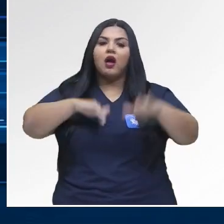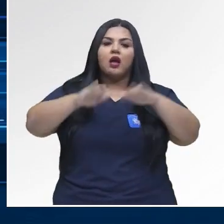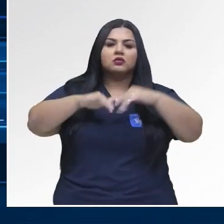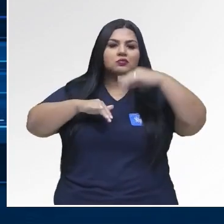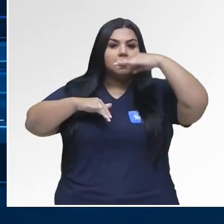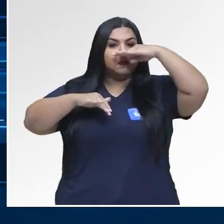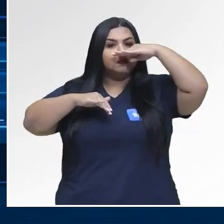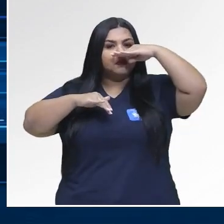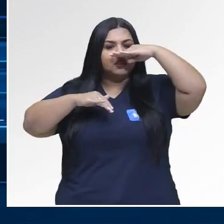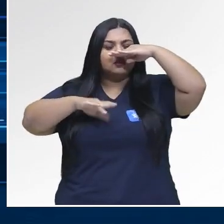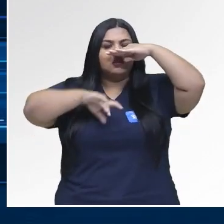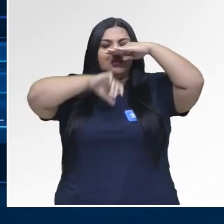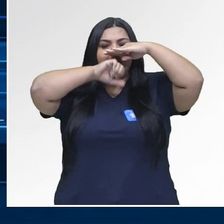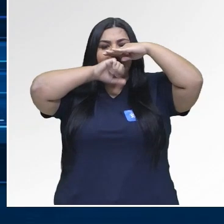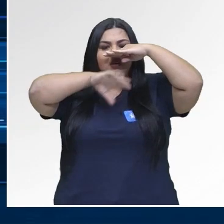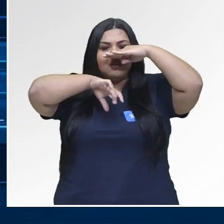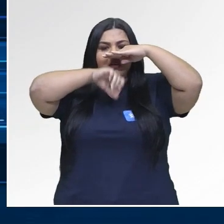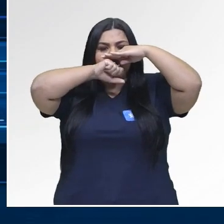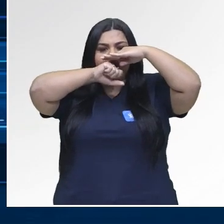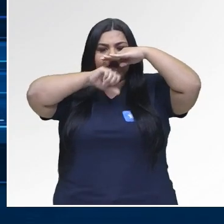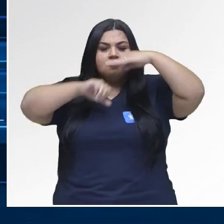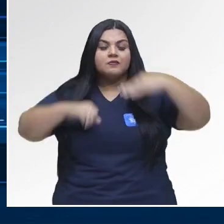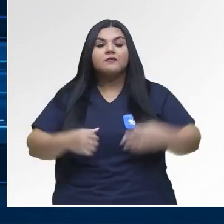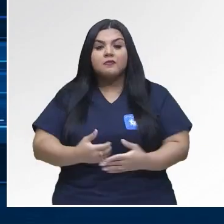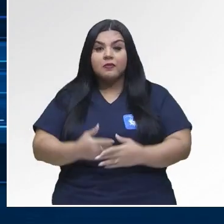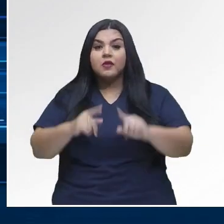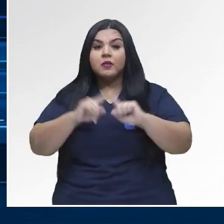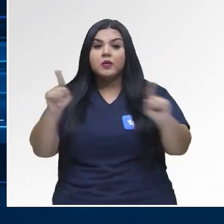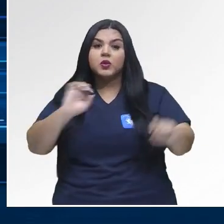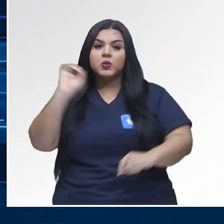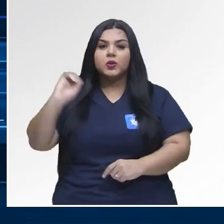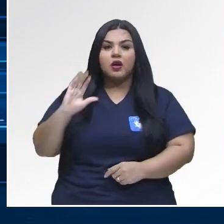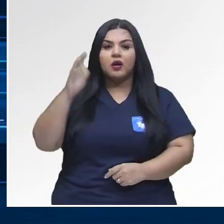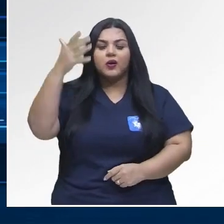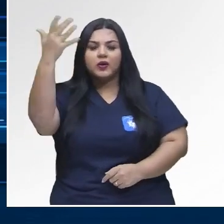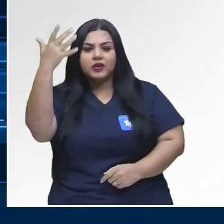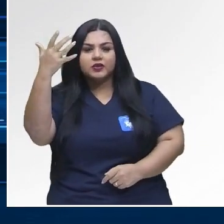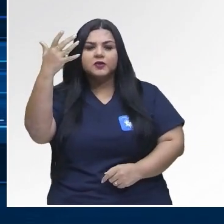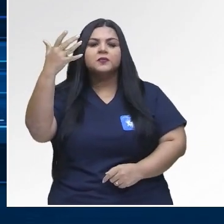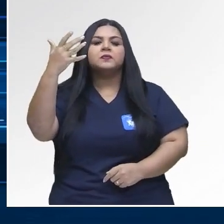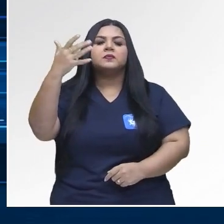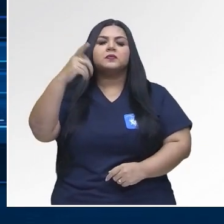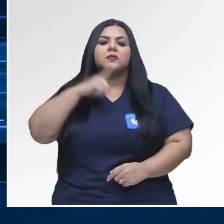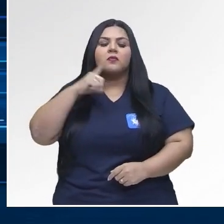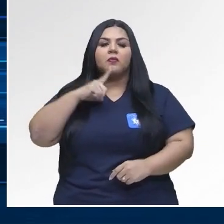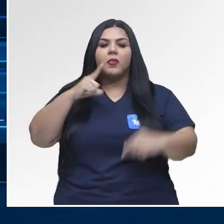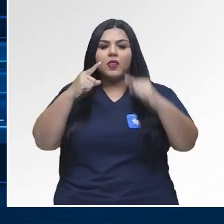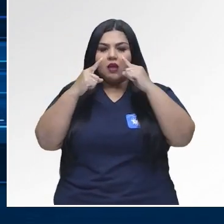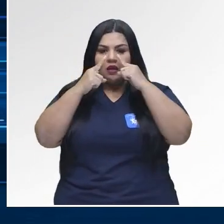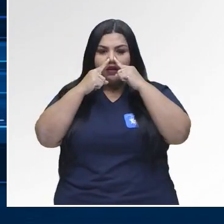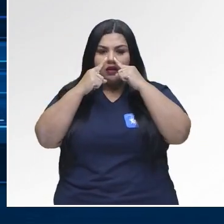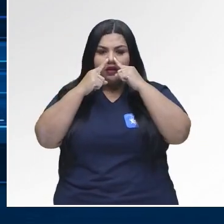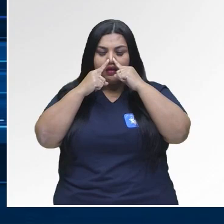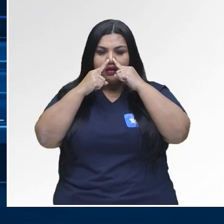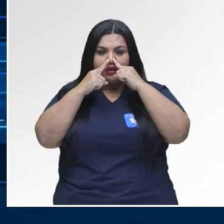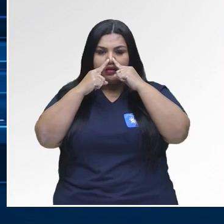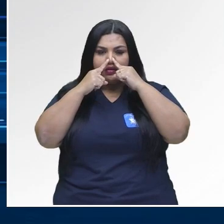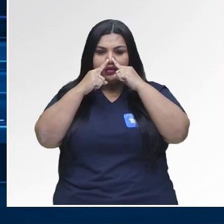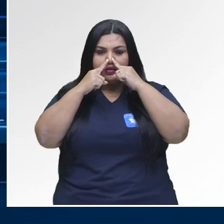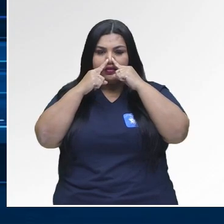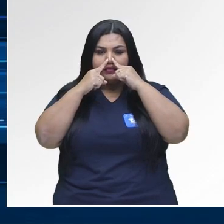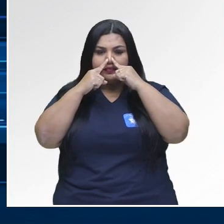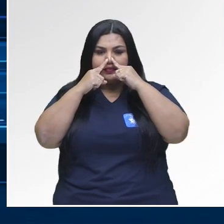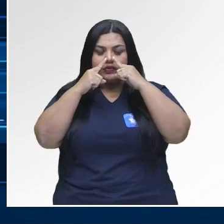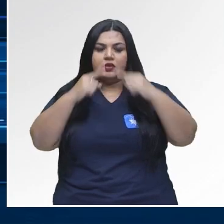pela boca, tá? Isso é normal. Então, o que acontece? A gente tem aqui a cavidade nasal, temos aqui a narina,